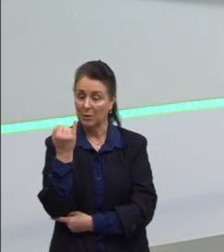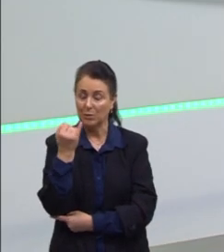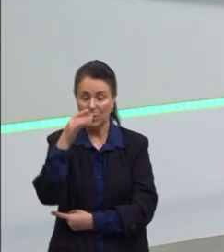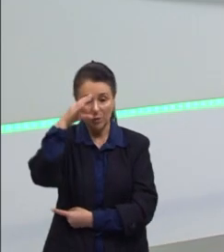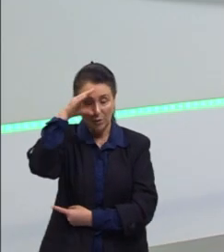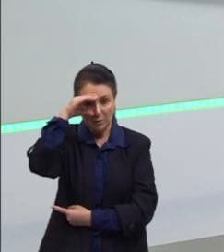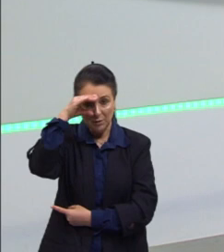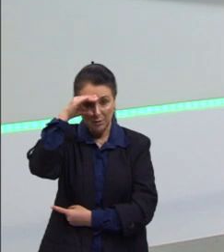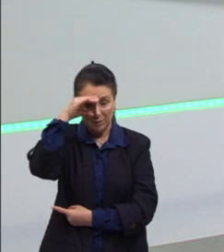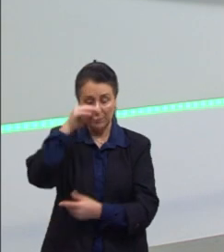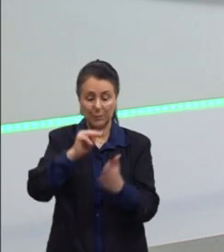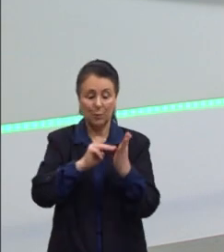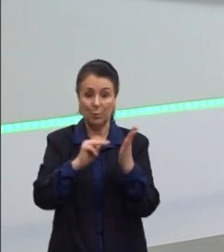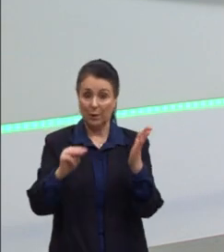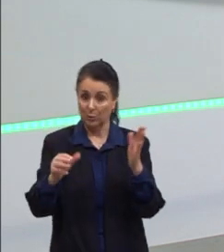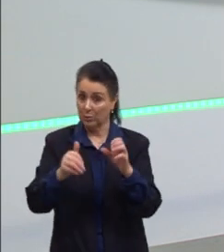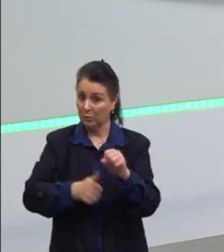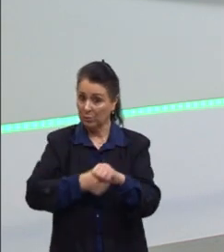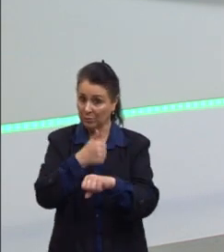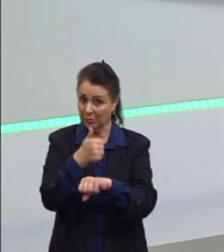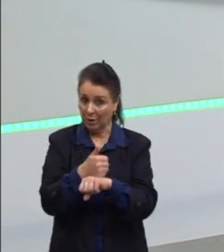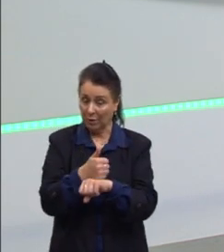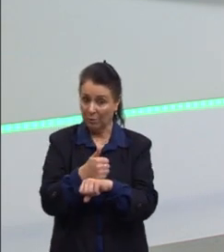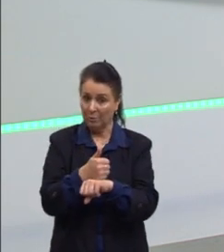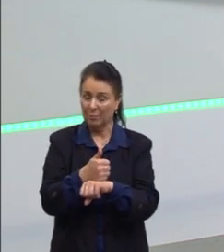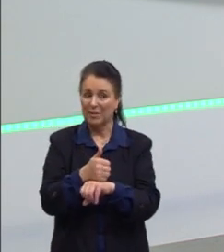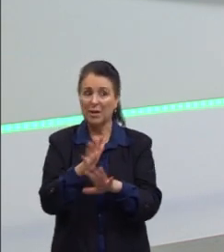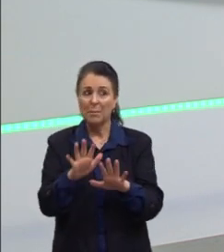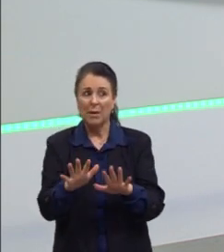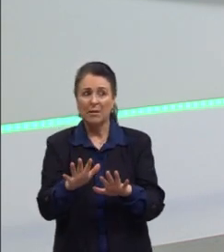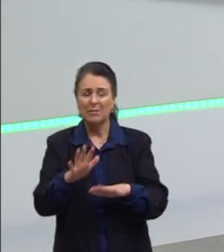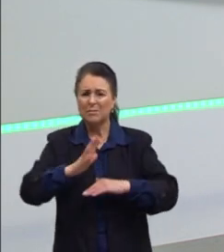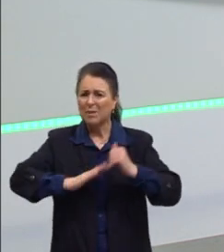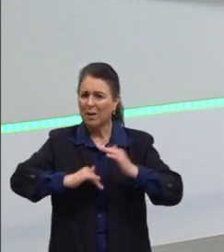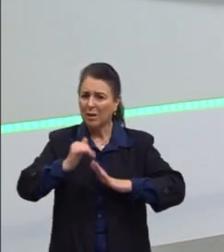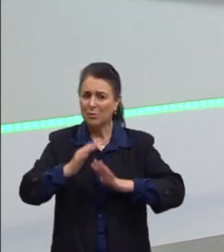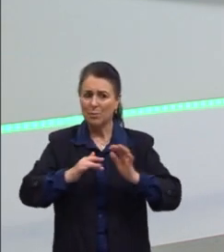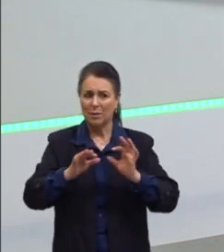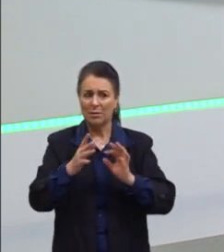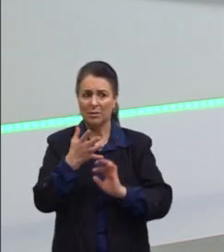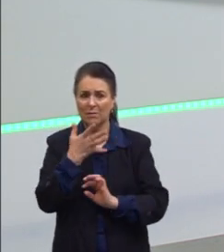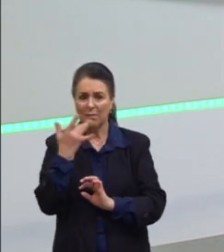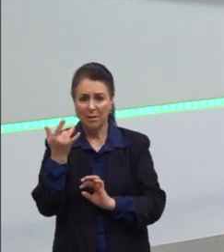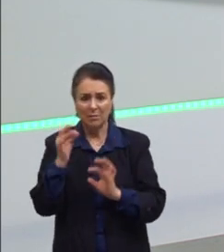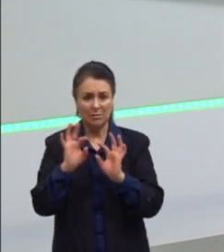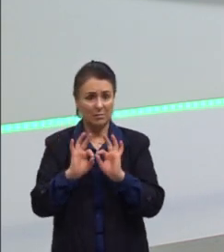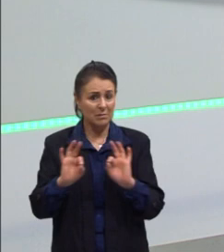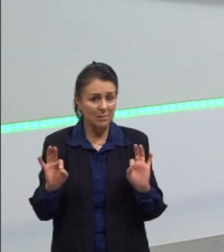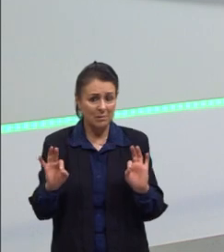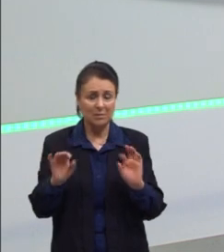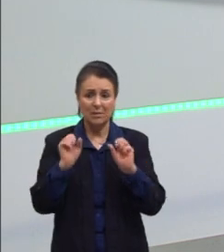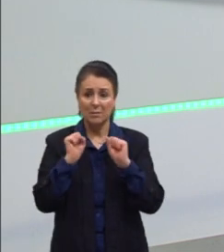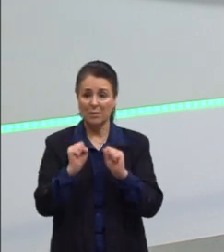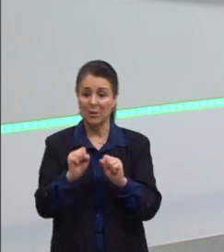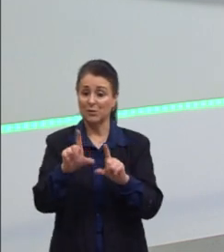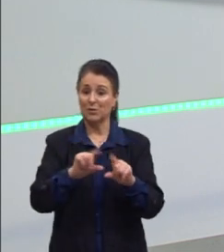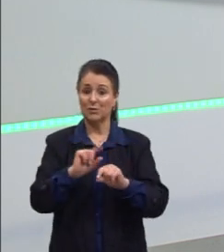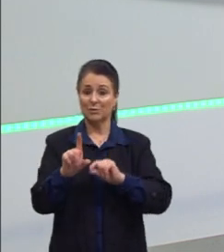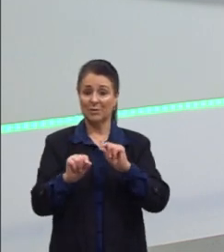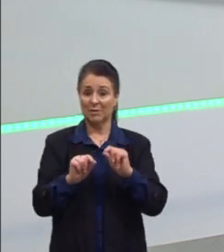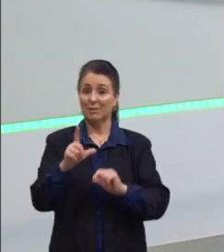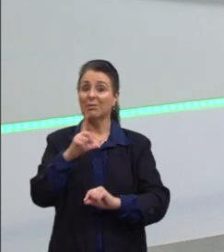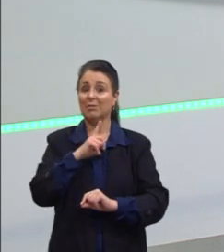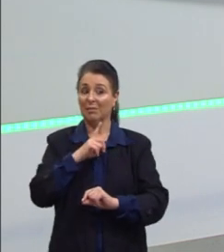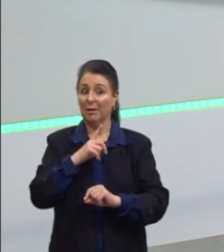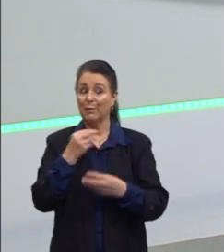no método da substituição para ele ficar mais prático de resolver mais fácil a gente pode escolher se